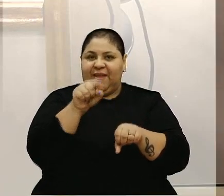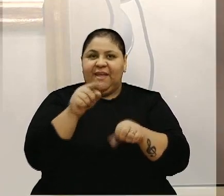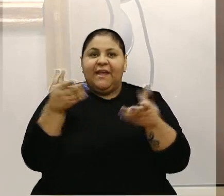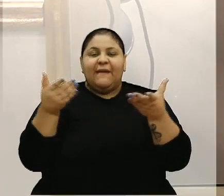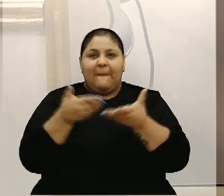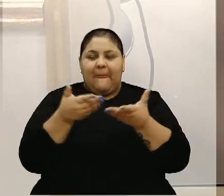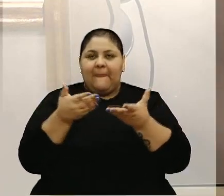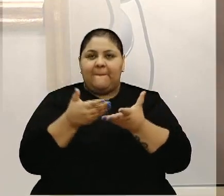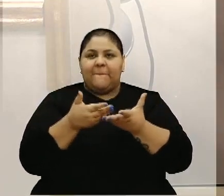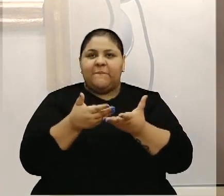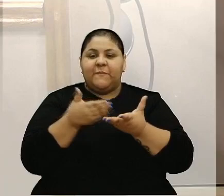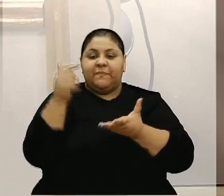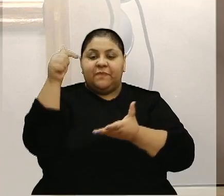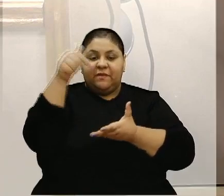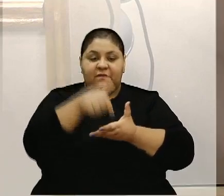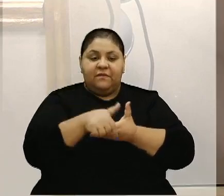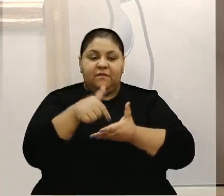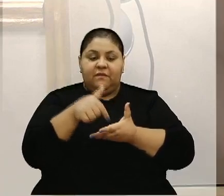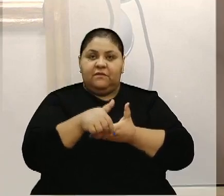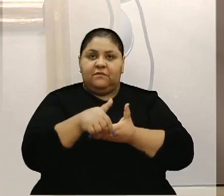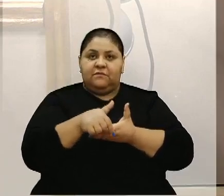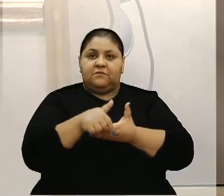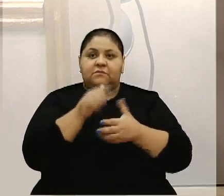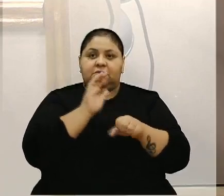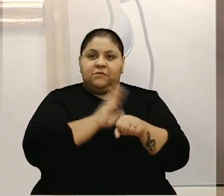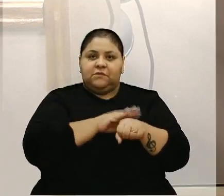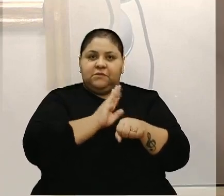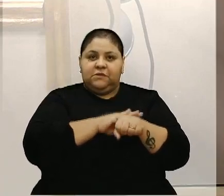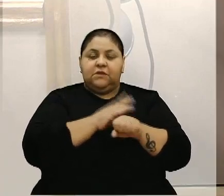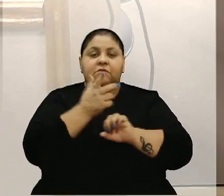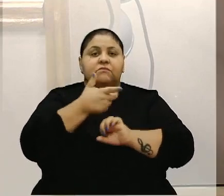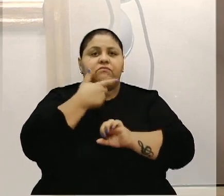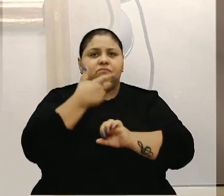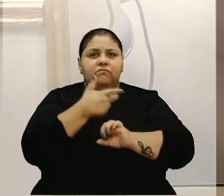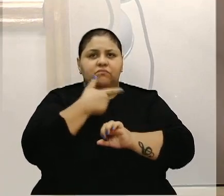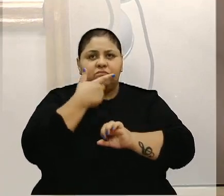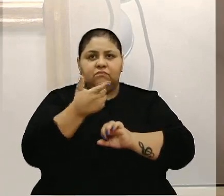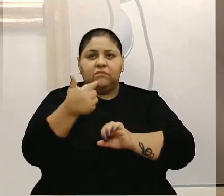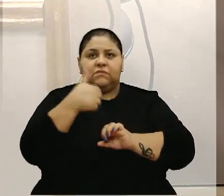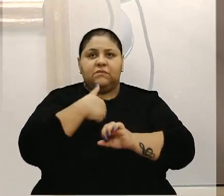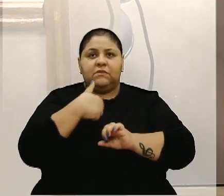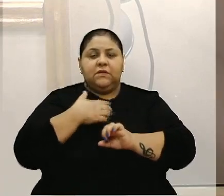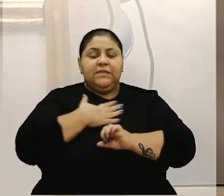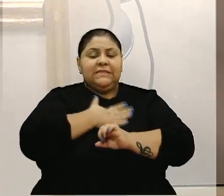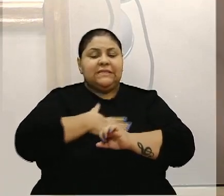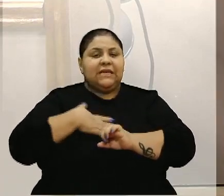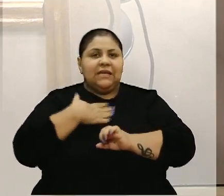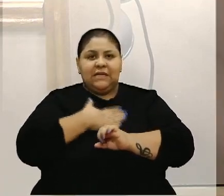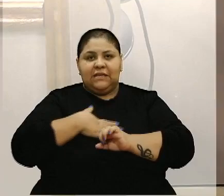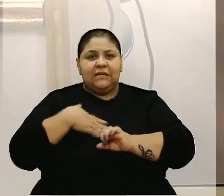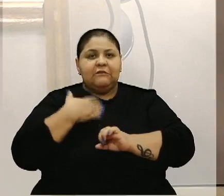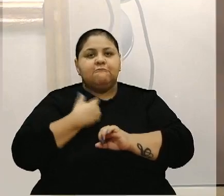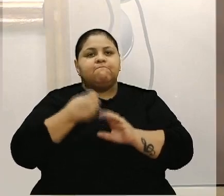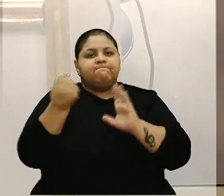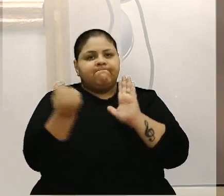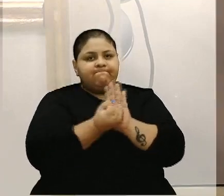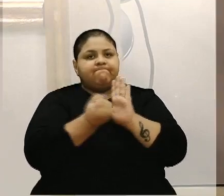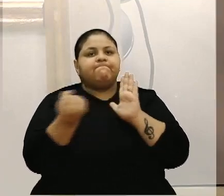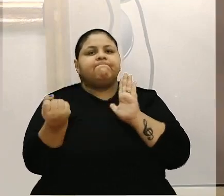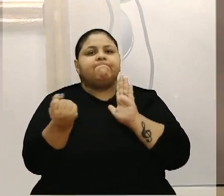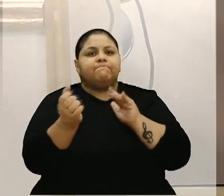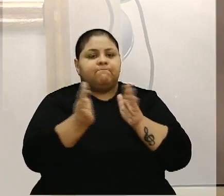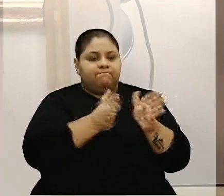deixa aqui, já desse momento, com a sua fala, para mim, saudade. O senhor marcou o seu